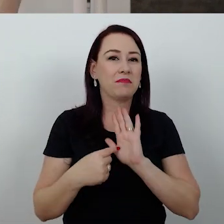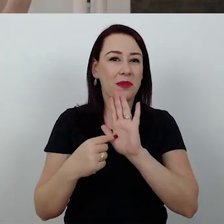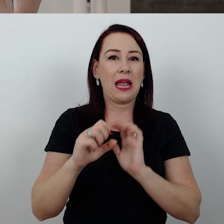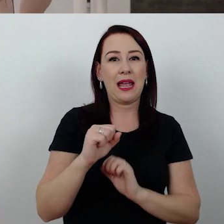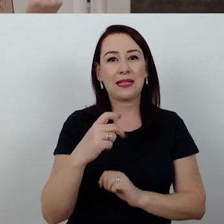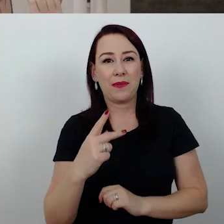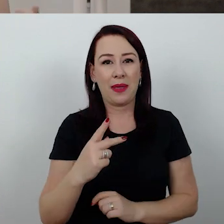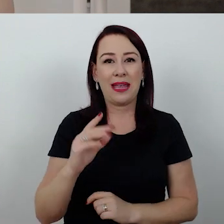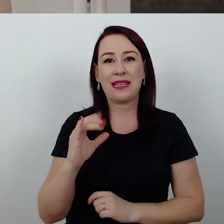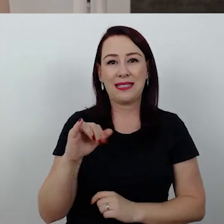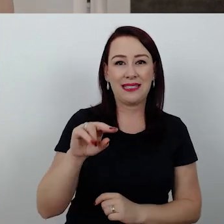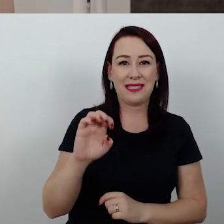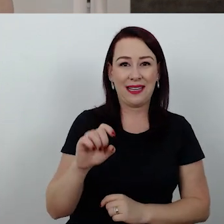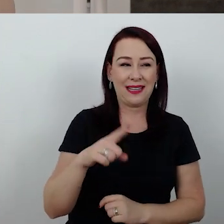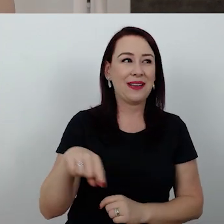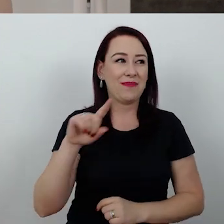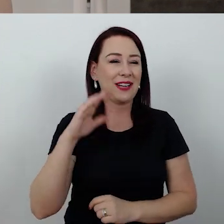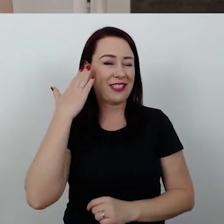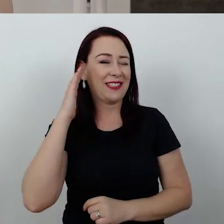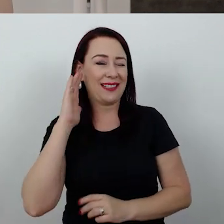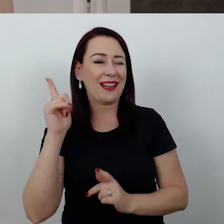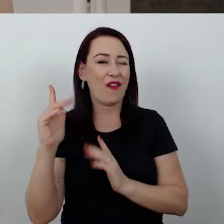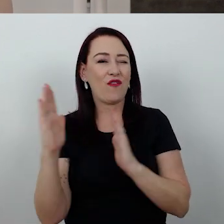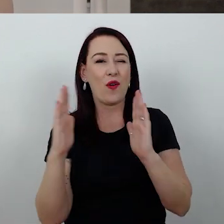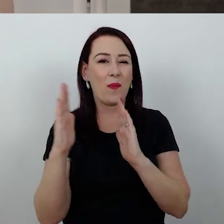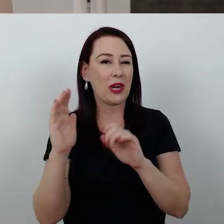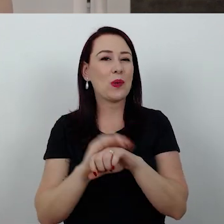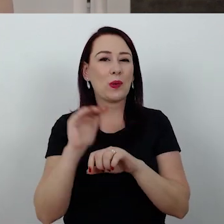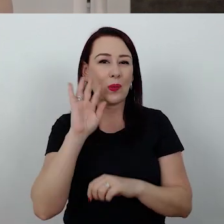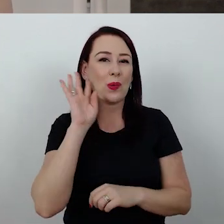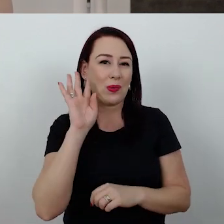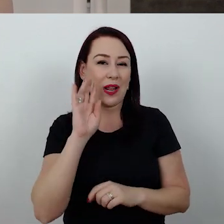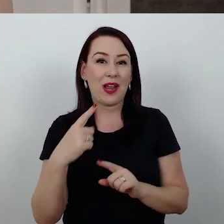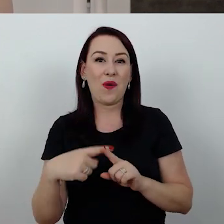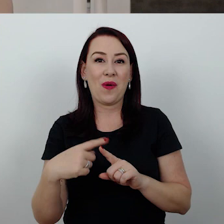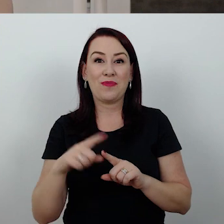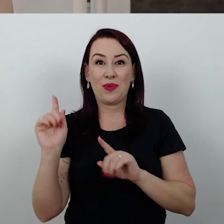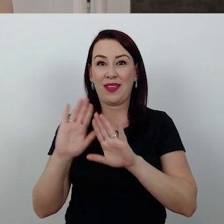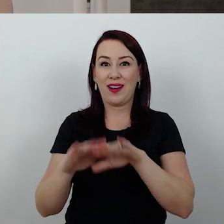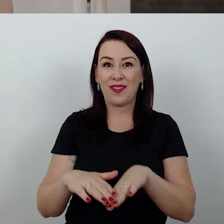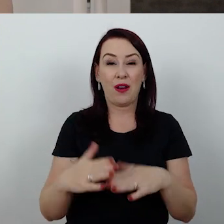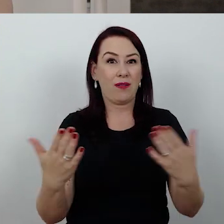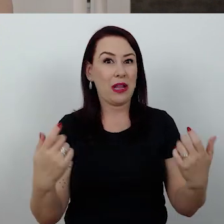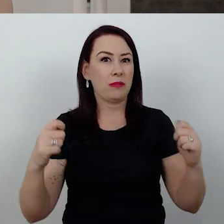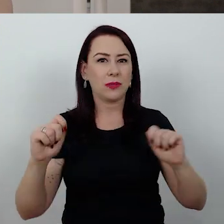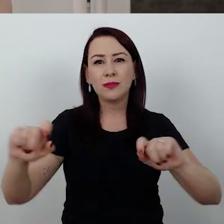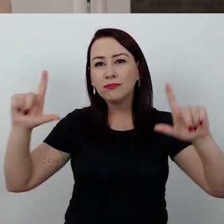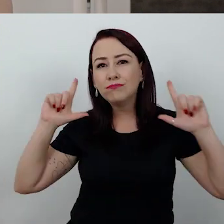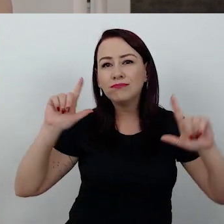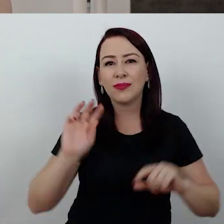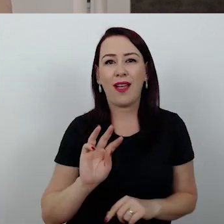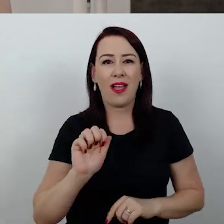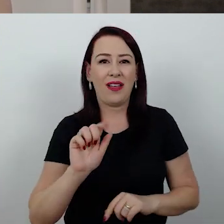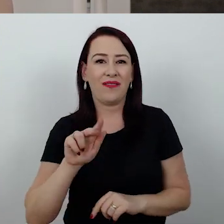ver um pouco dessa coisa que eu falei da campanha, que foi divertidíssimo fazer, porque aí eu falei, não, o Wagner Moura tem que abrir o